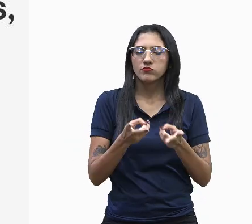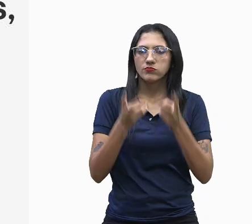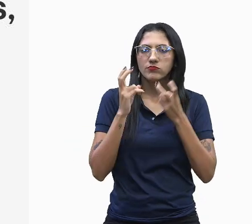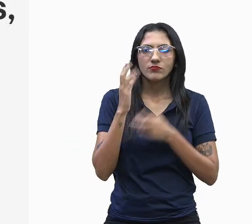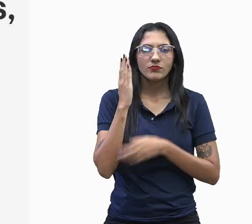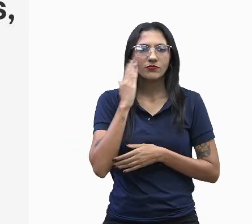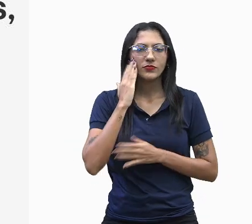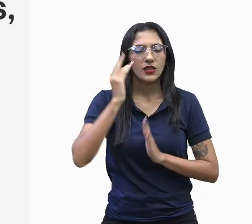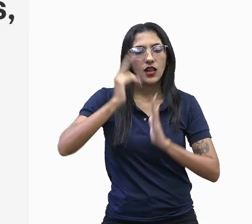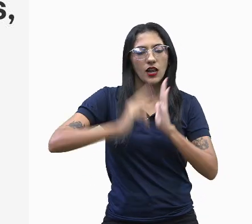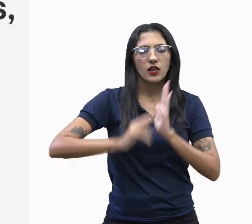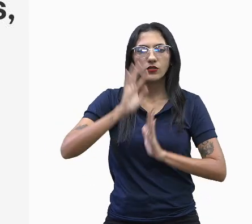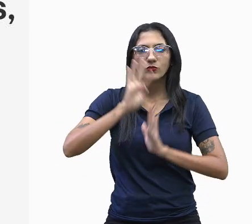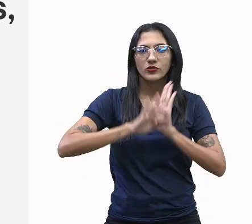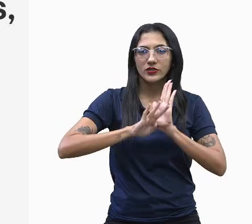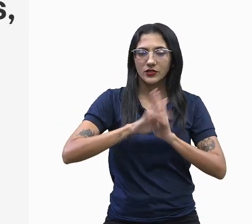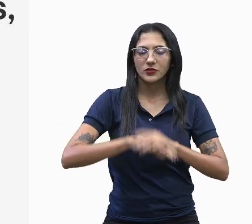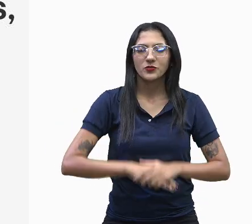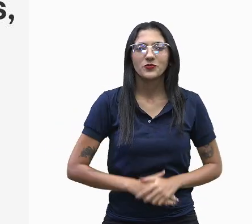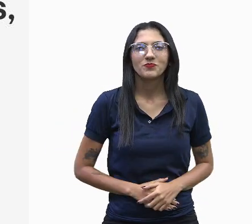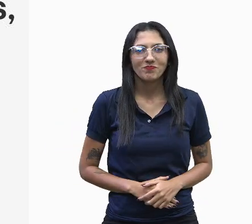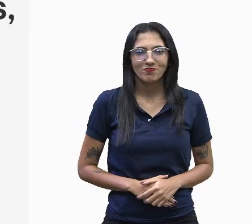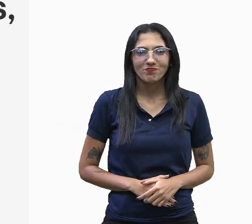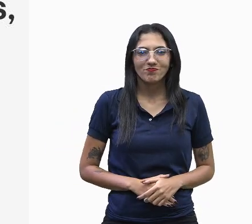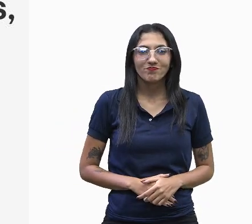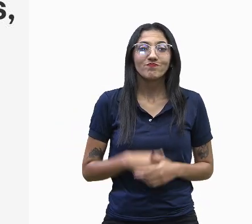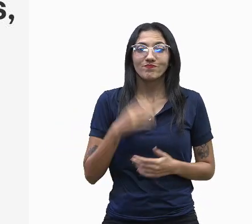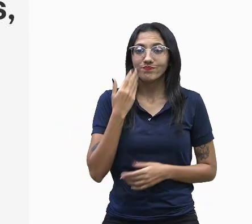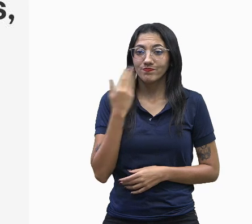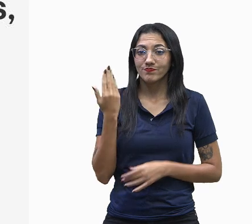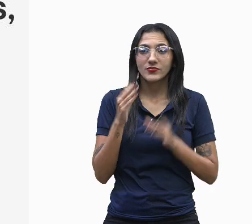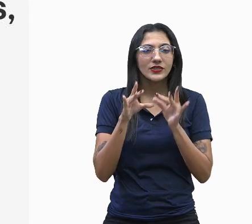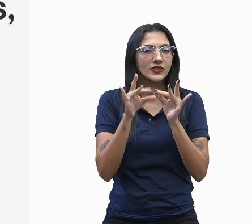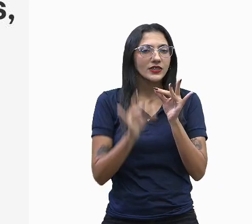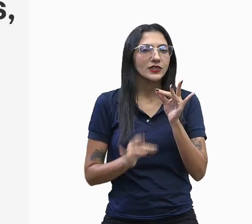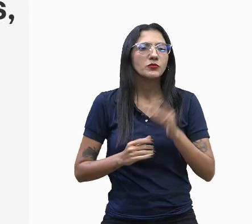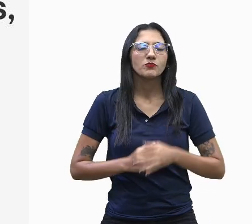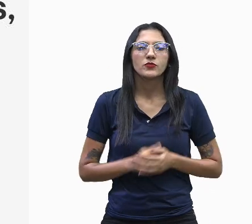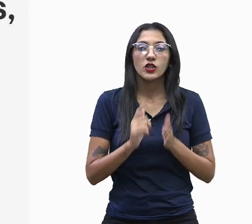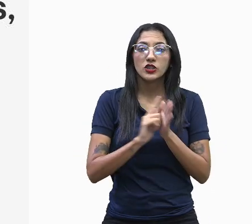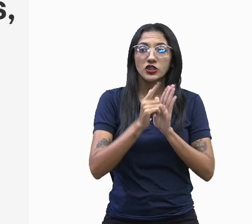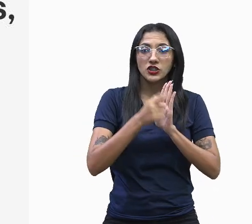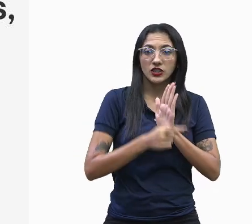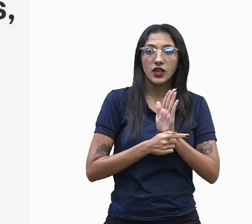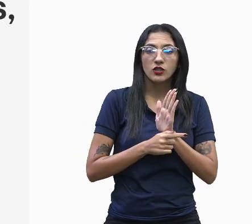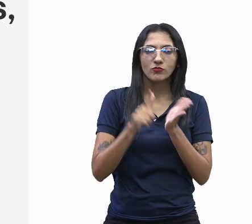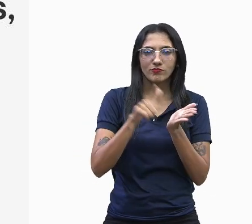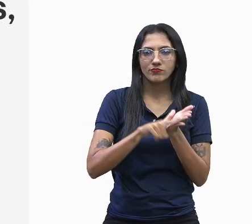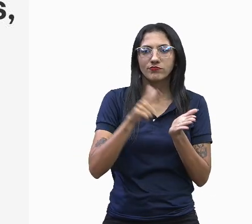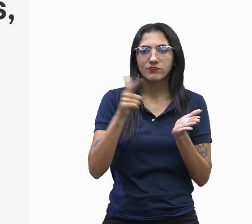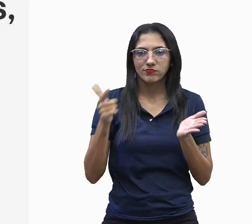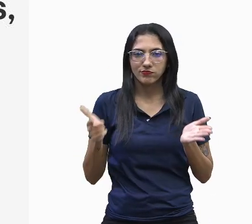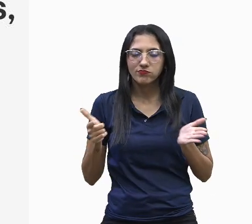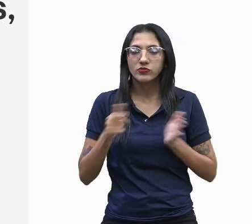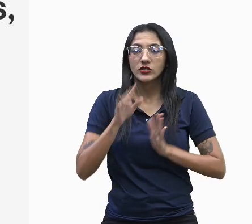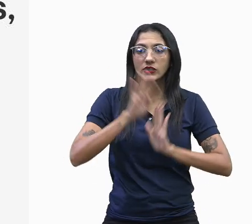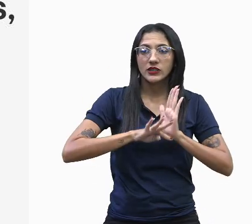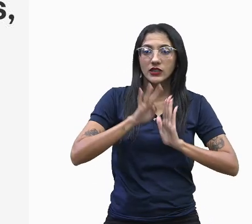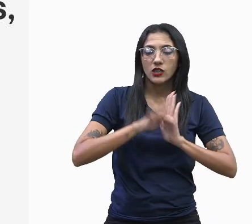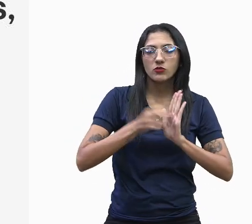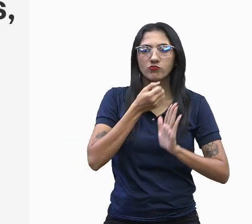e recepção de textos. Olha o detalhamento. Gêneros de imprensa,